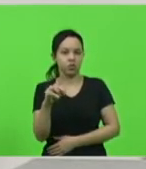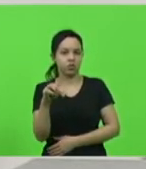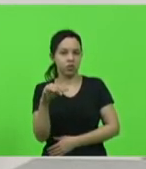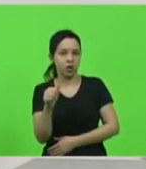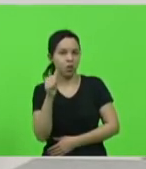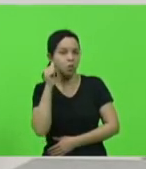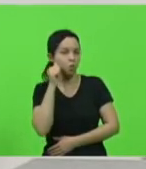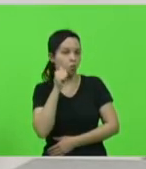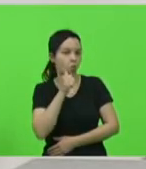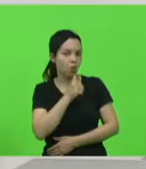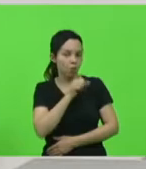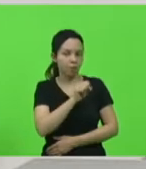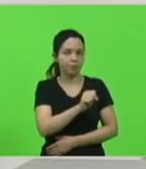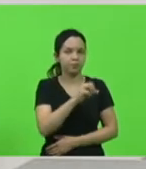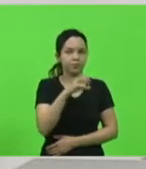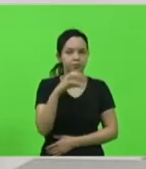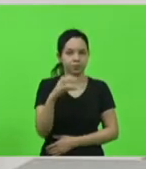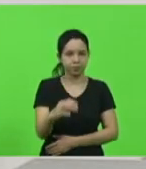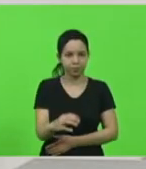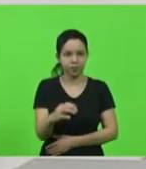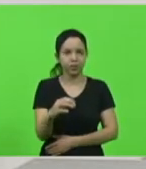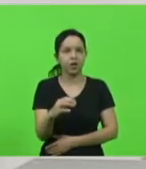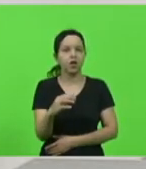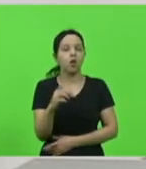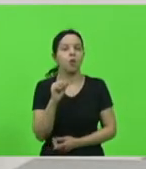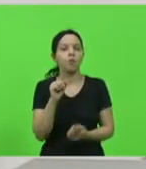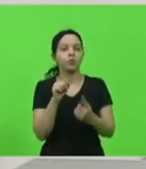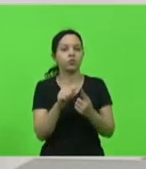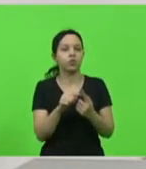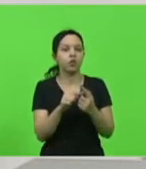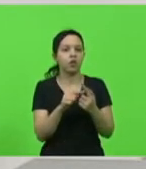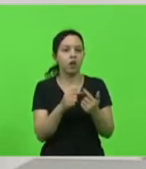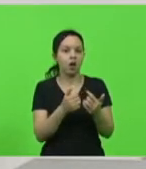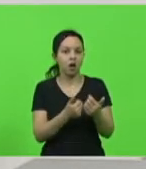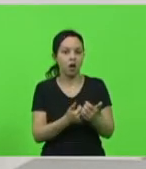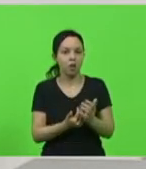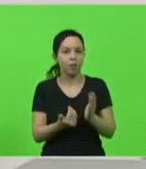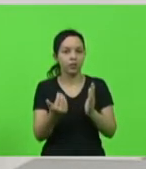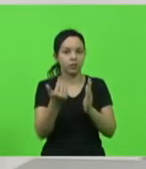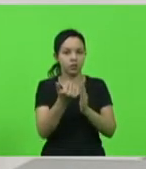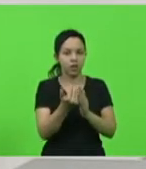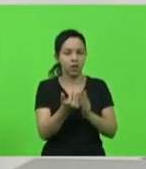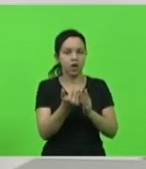objetivo, sim, de aumentar a representatividade feminina nas